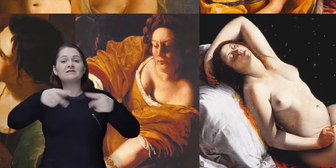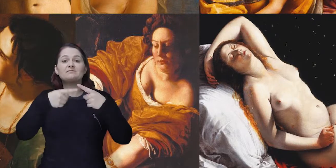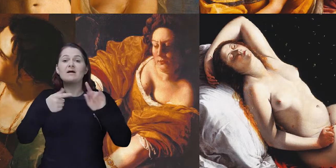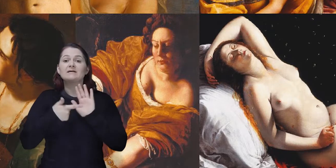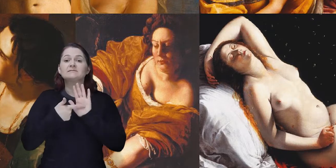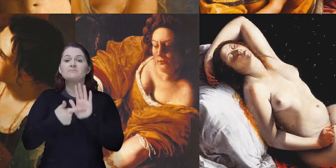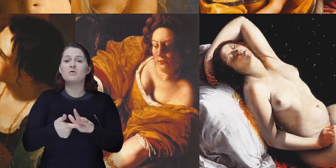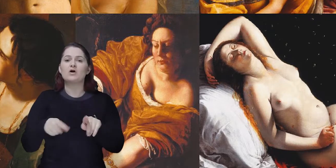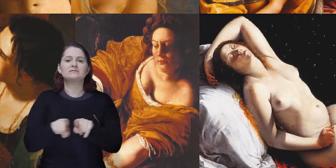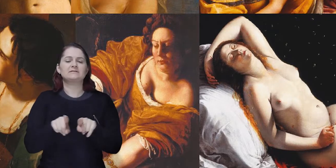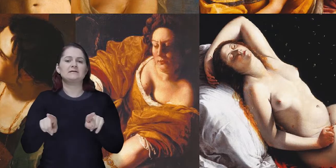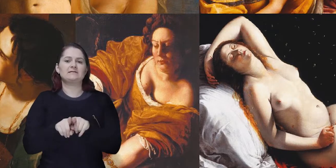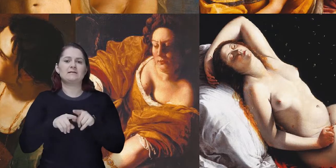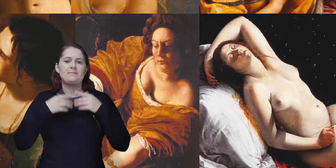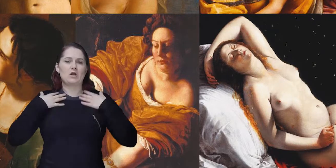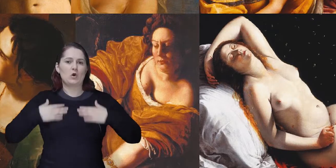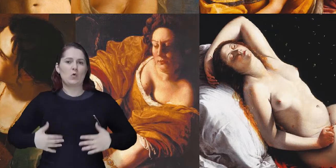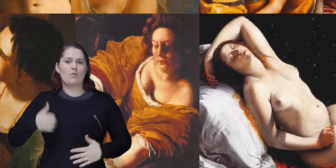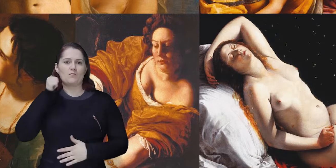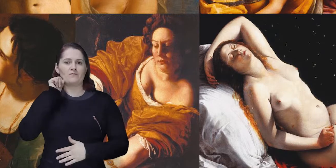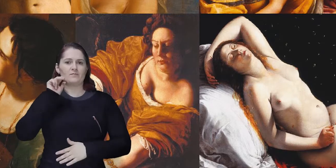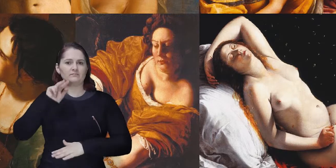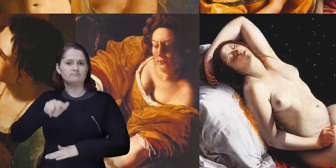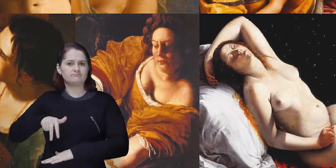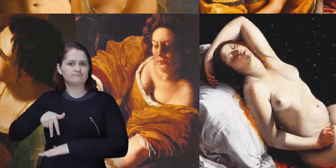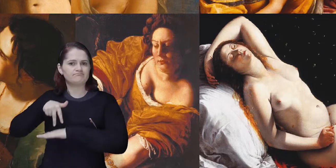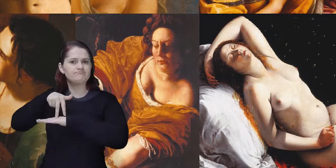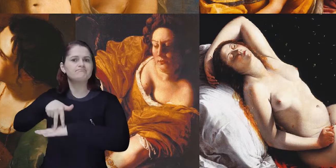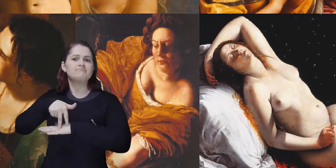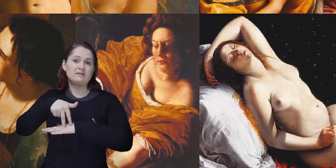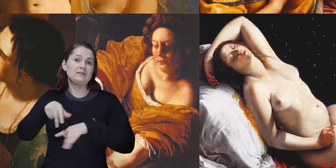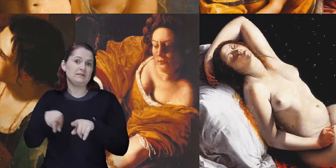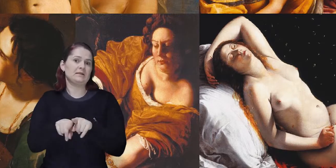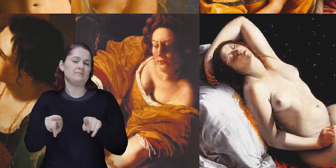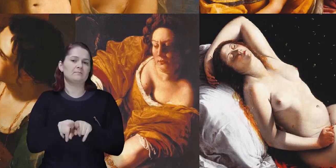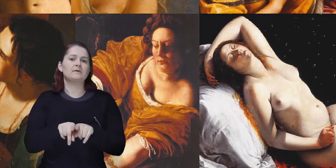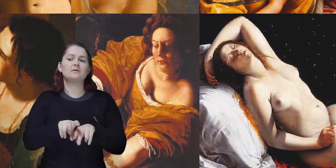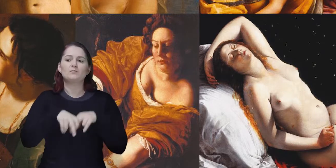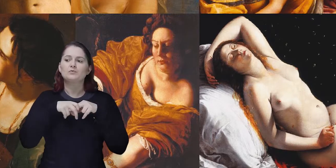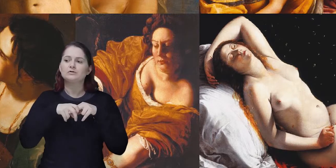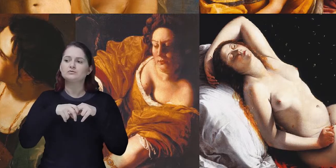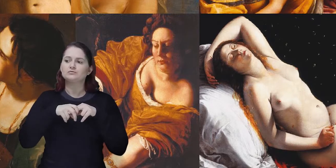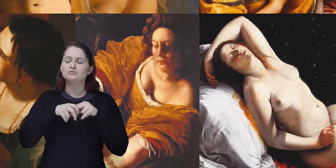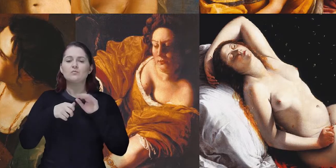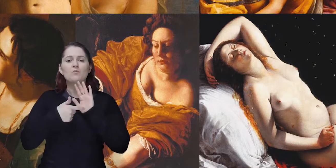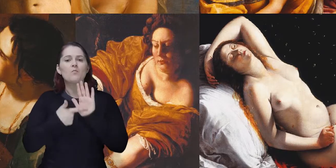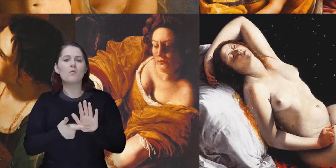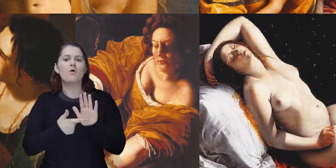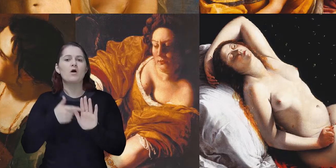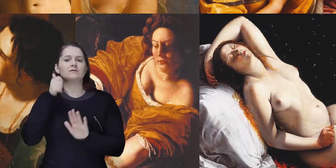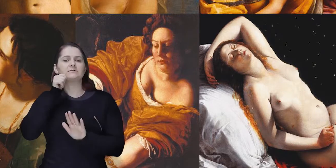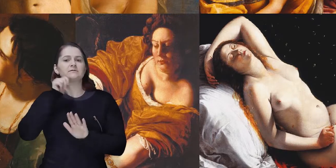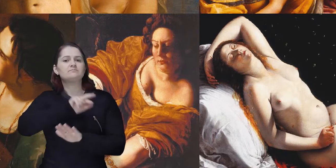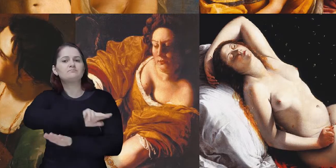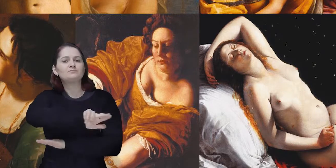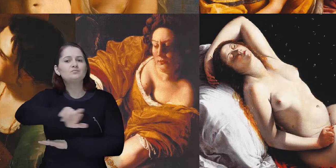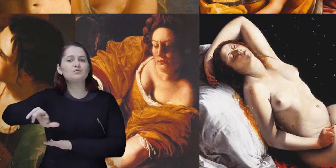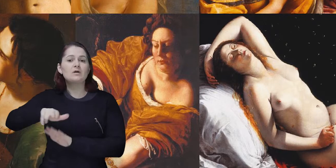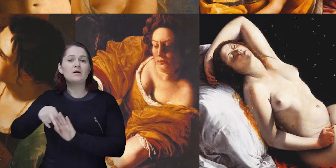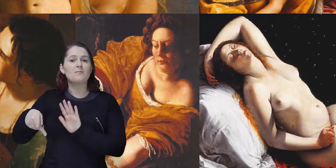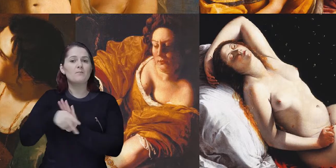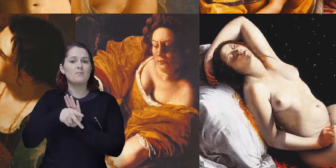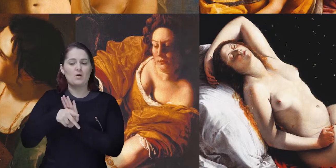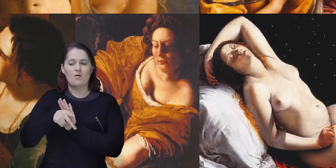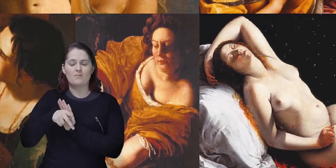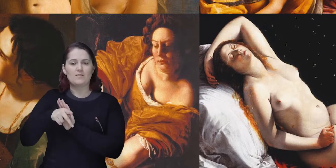esse posicionamento de corpos femininos que estão em situação de grande agência. Então, são figuras femininas protagonistas